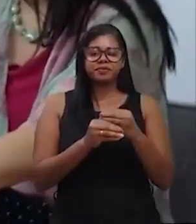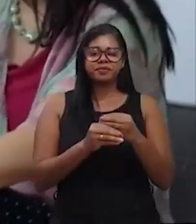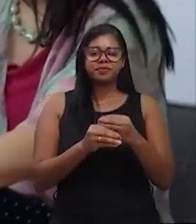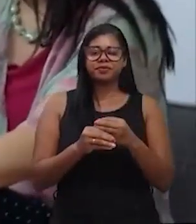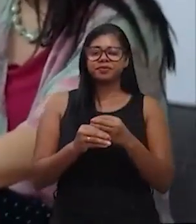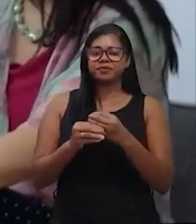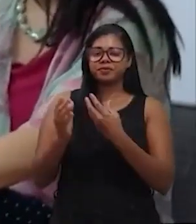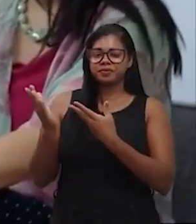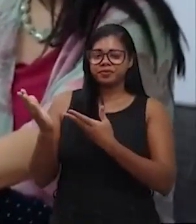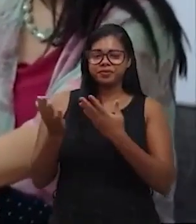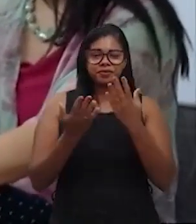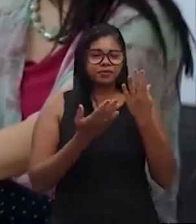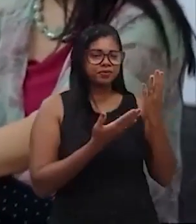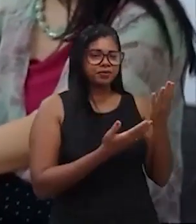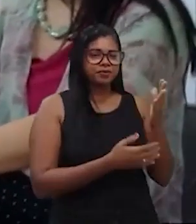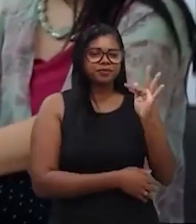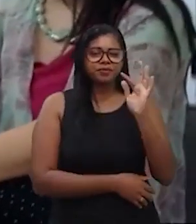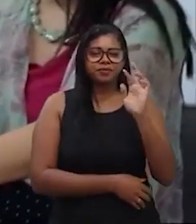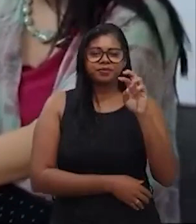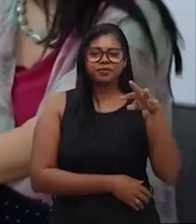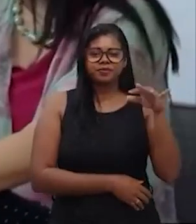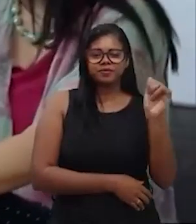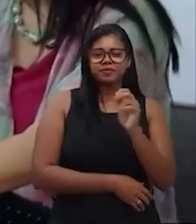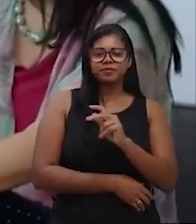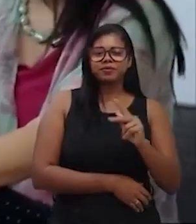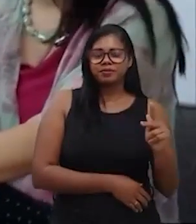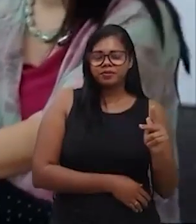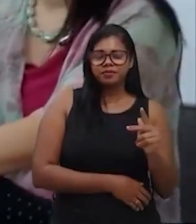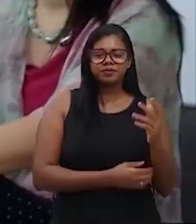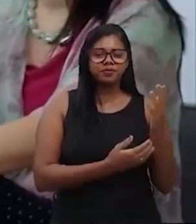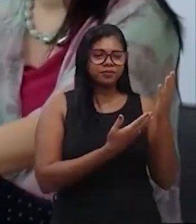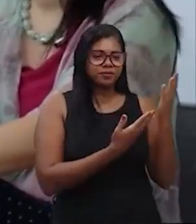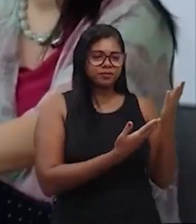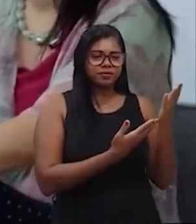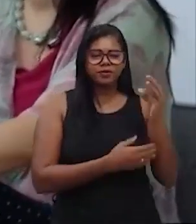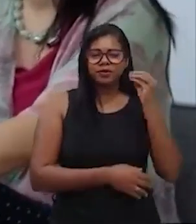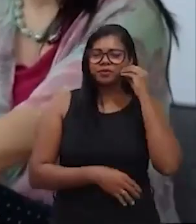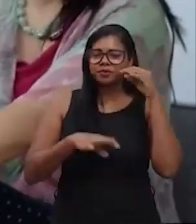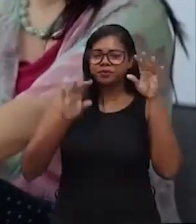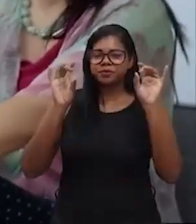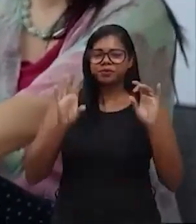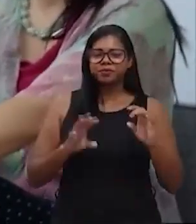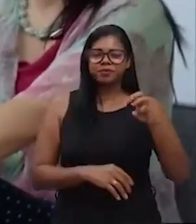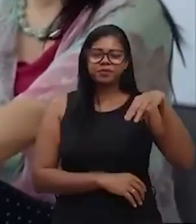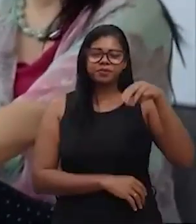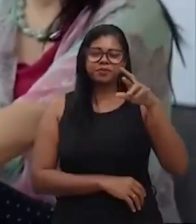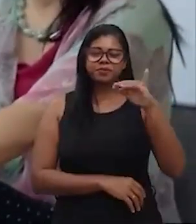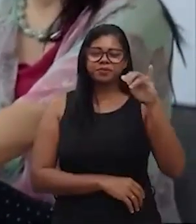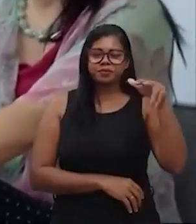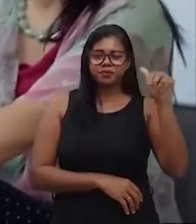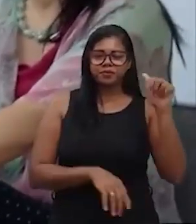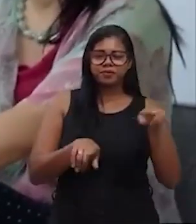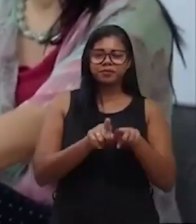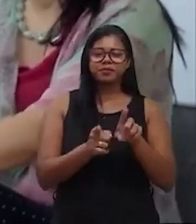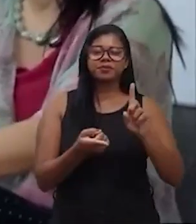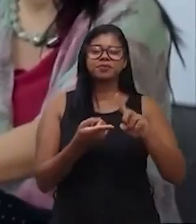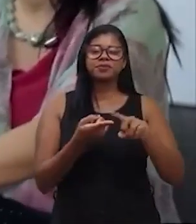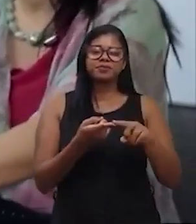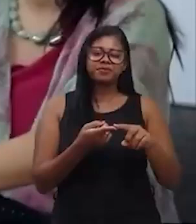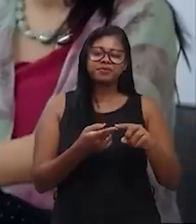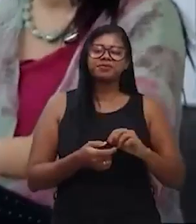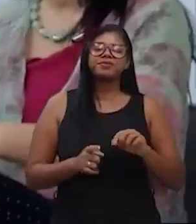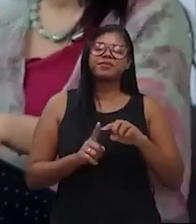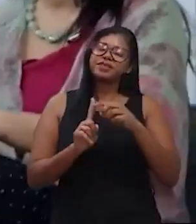Fernanda Regueira, Lia Madureira, Ingrid Borba e Camila Silva. Um beijo especial para a Mariama, nossa professora que está de